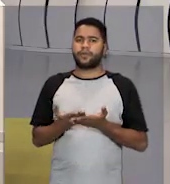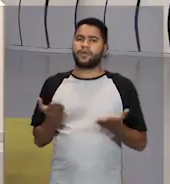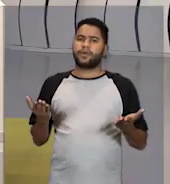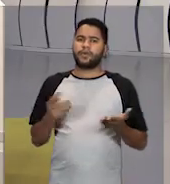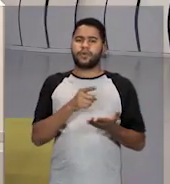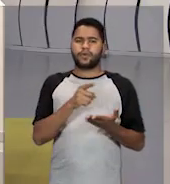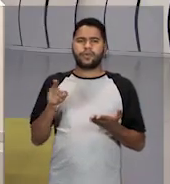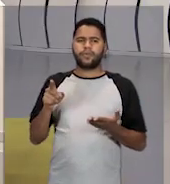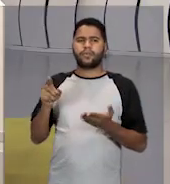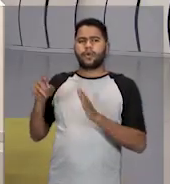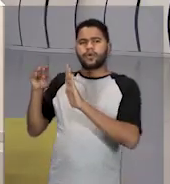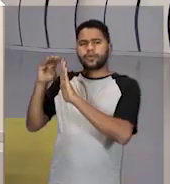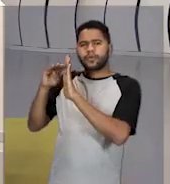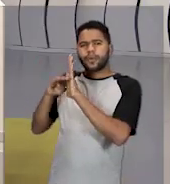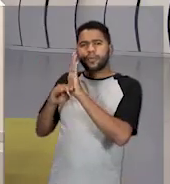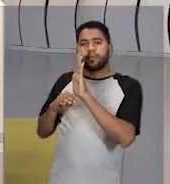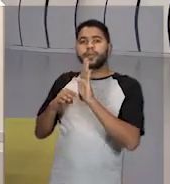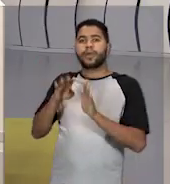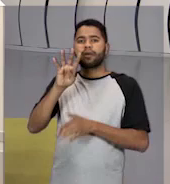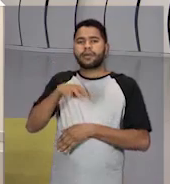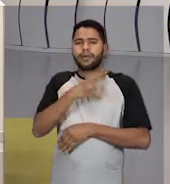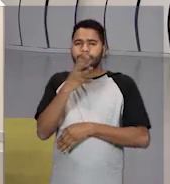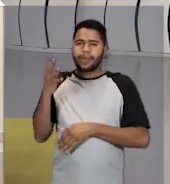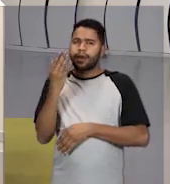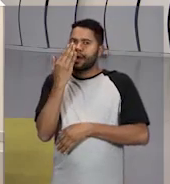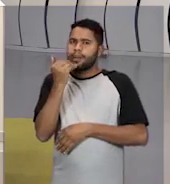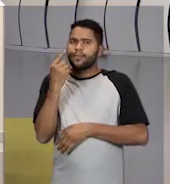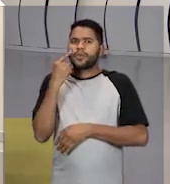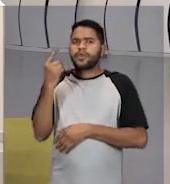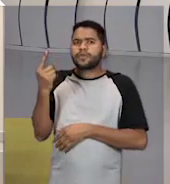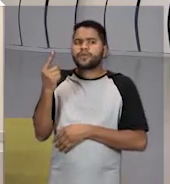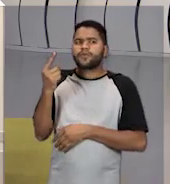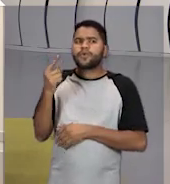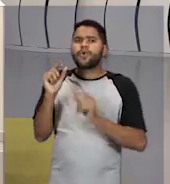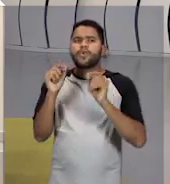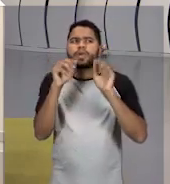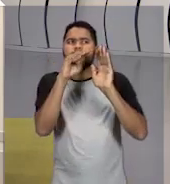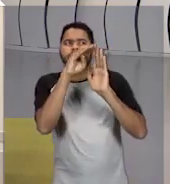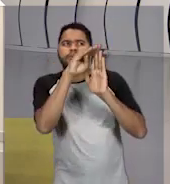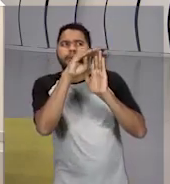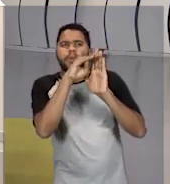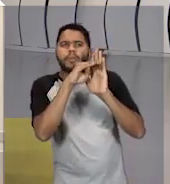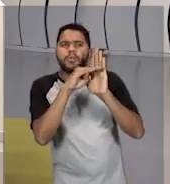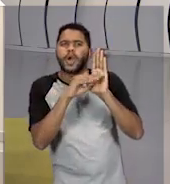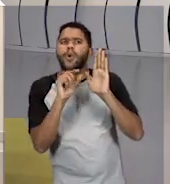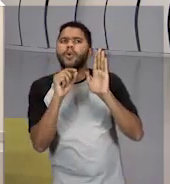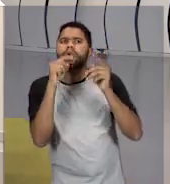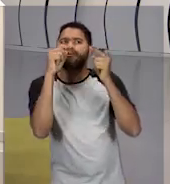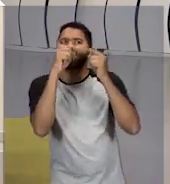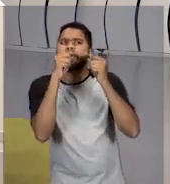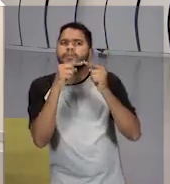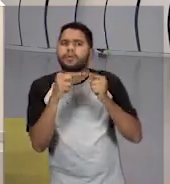Vocês podem olhar rótulos de alimentos na casa de vocês para vocês olharem qual que é a composição